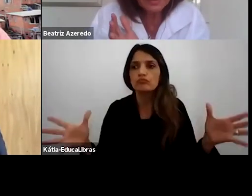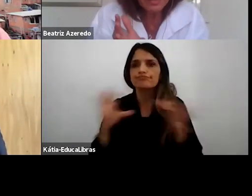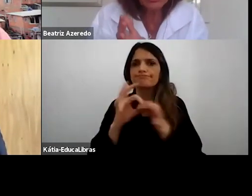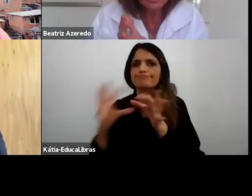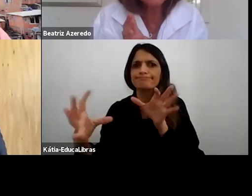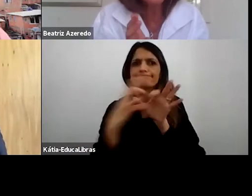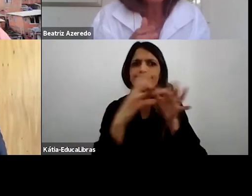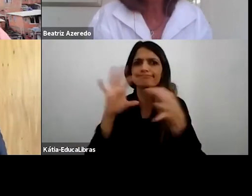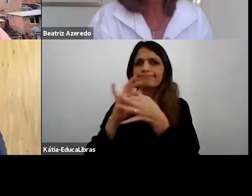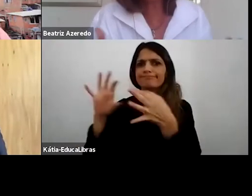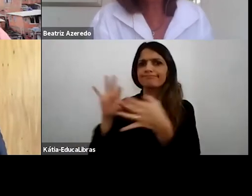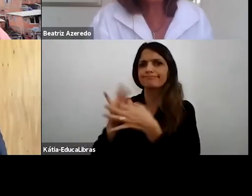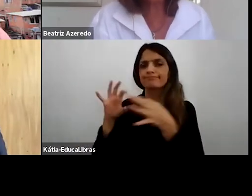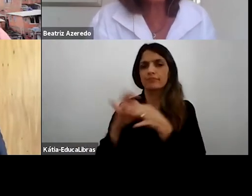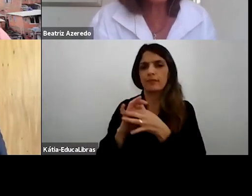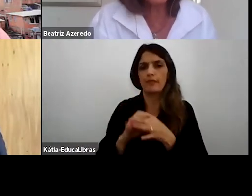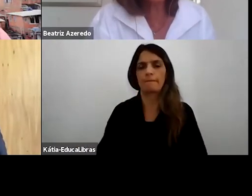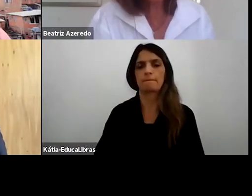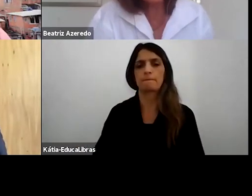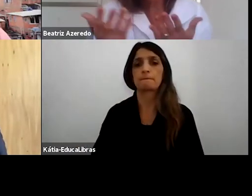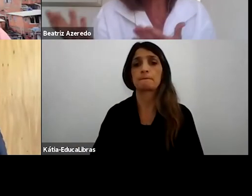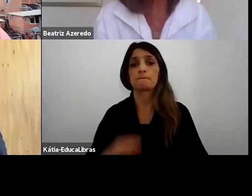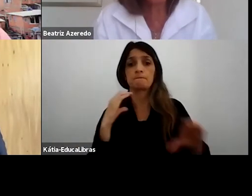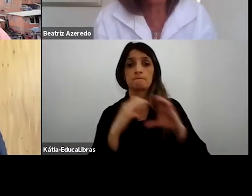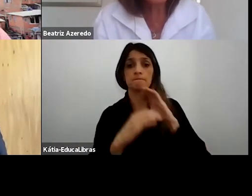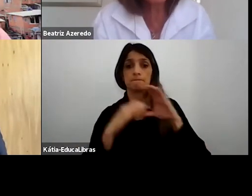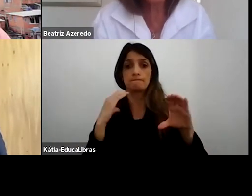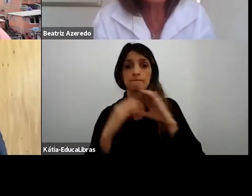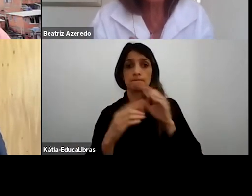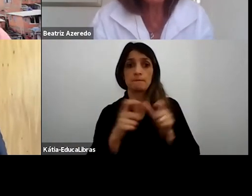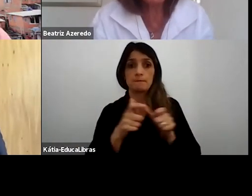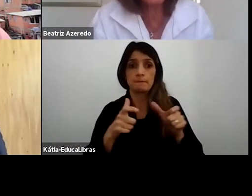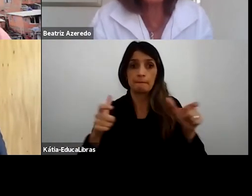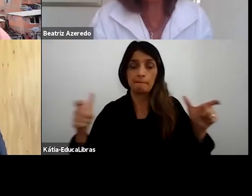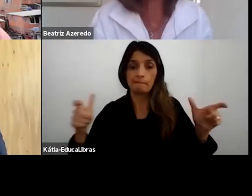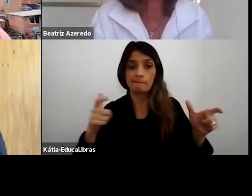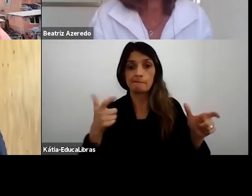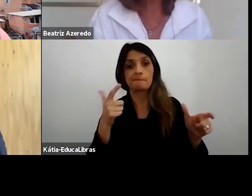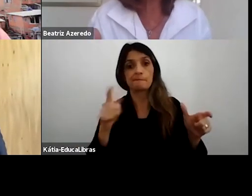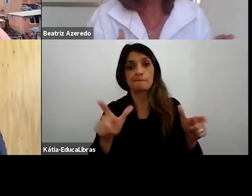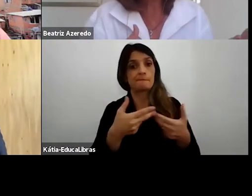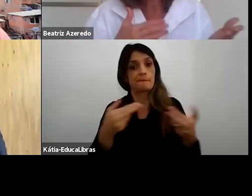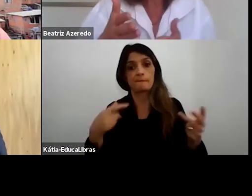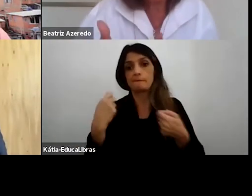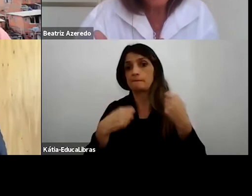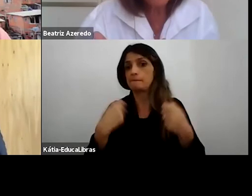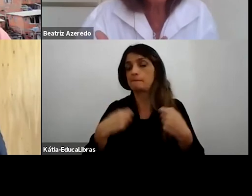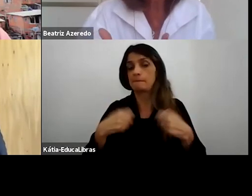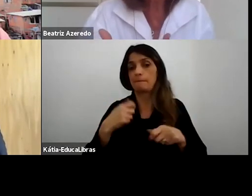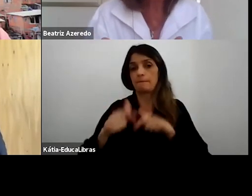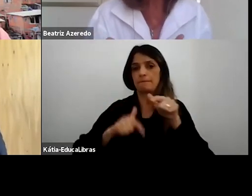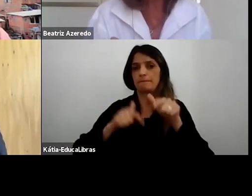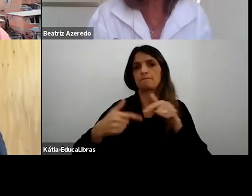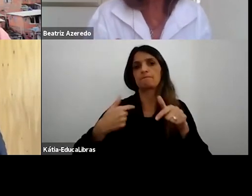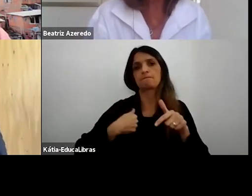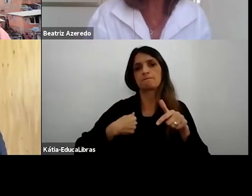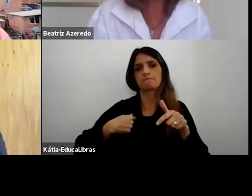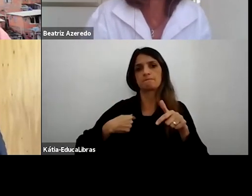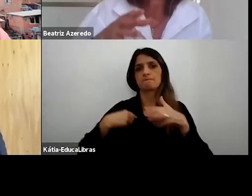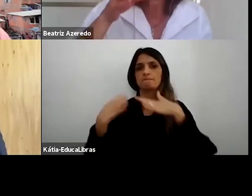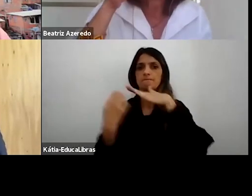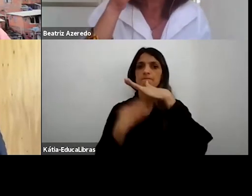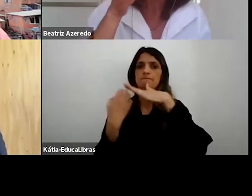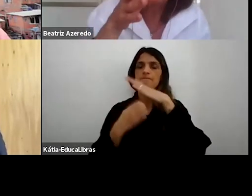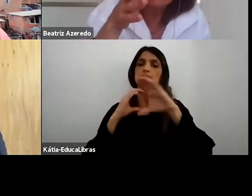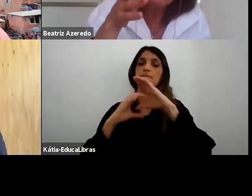questão central. Né? E a comunicação em larga escala é outra ponte que precisa ser trabalhada. Né? E aí eu me coloco como empresa de